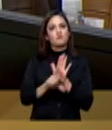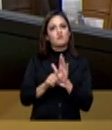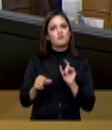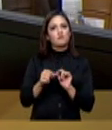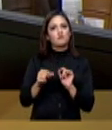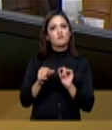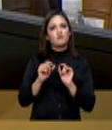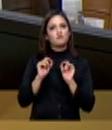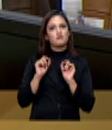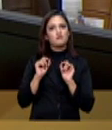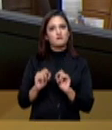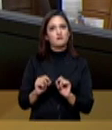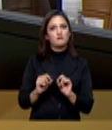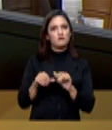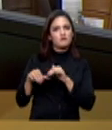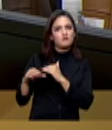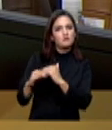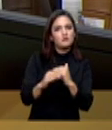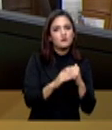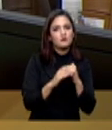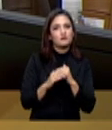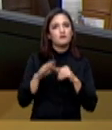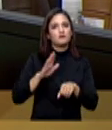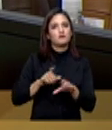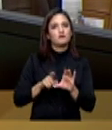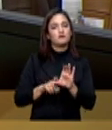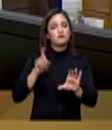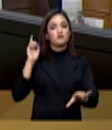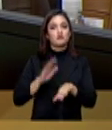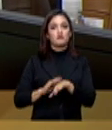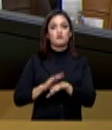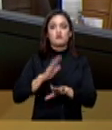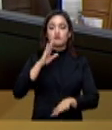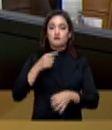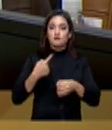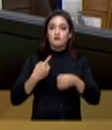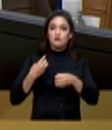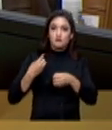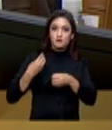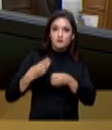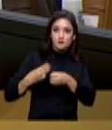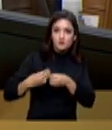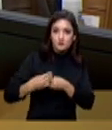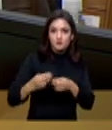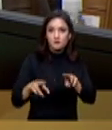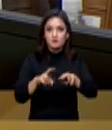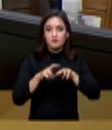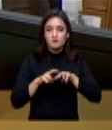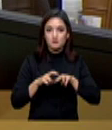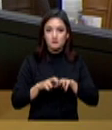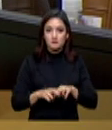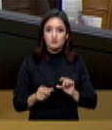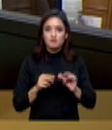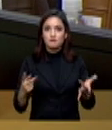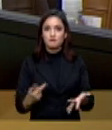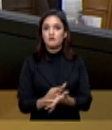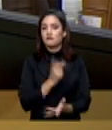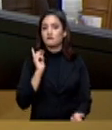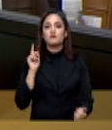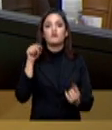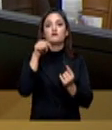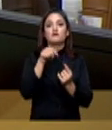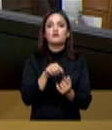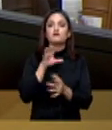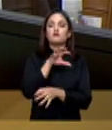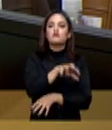promove uma afetação proporcional a autonomia negocial dos Municípios em prol da realização dos objetivos